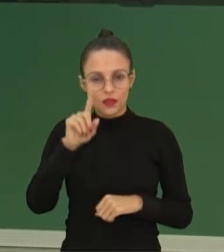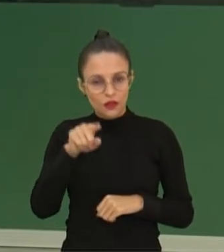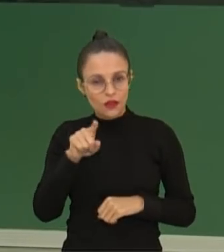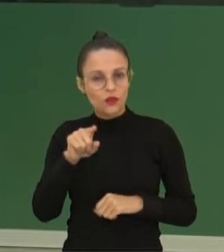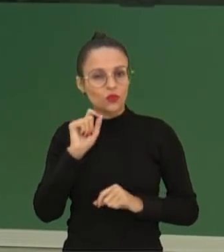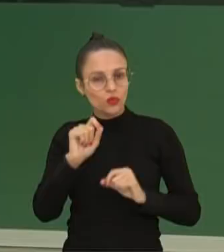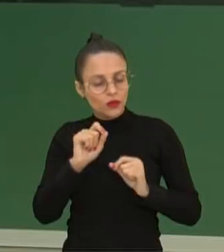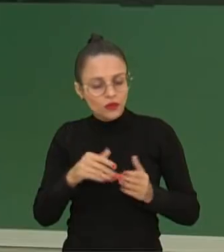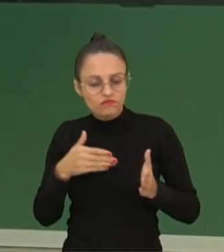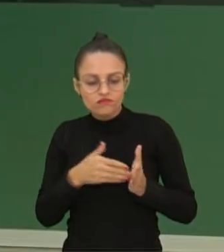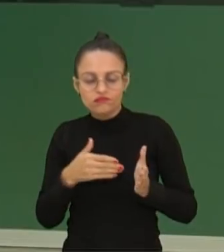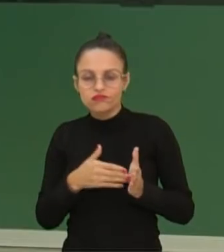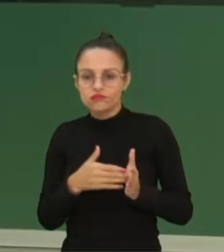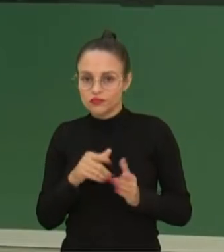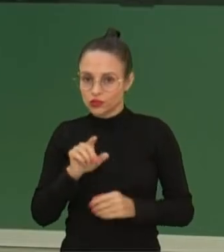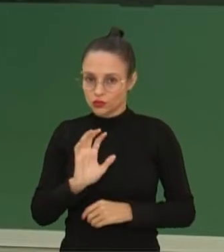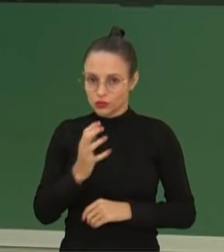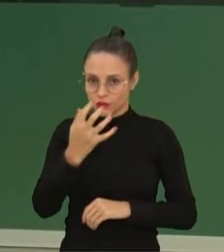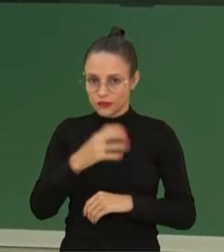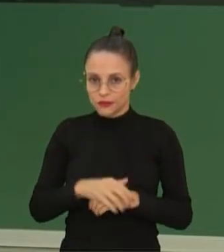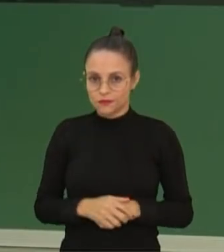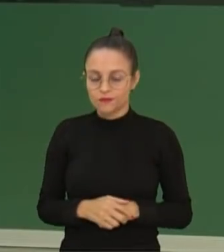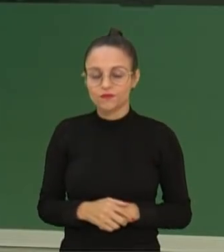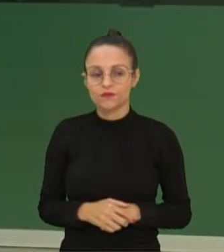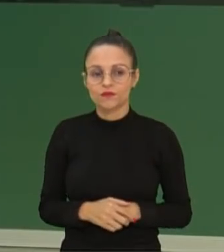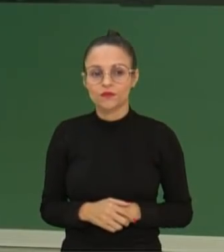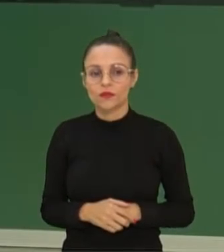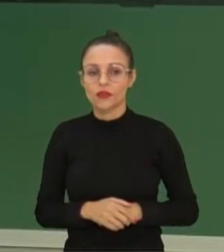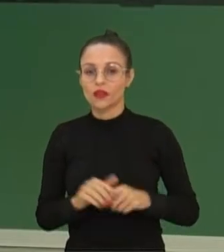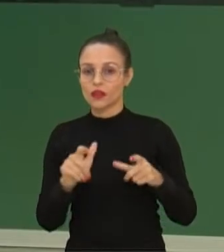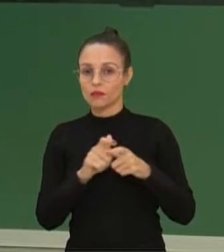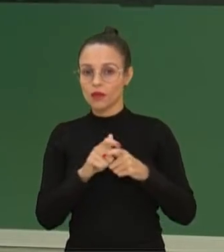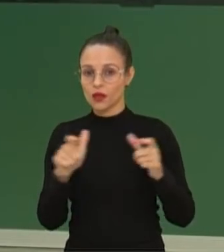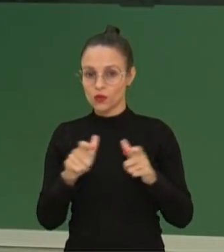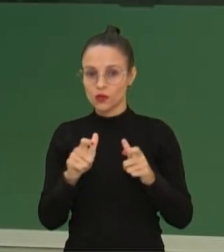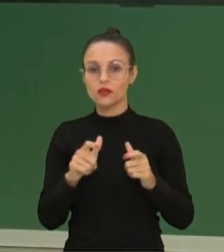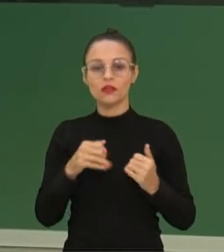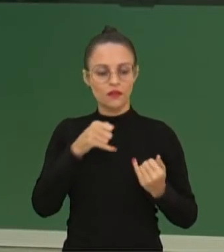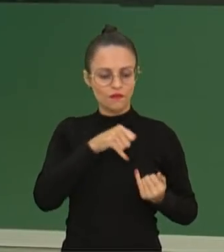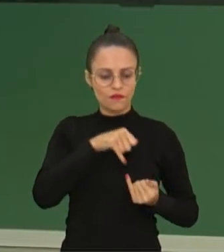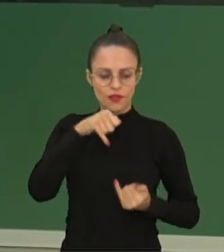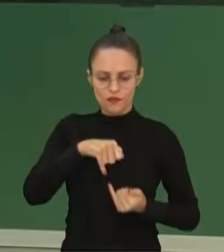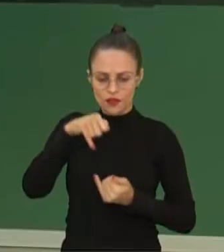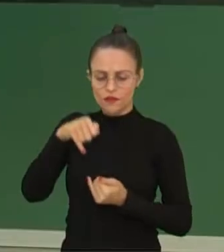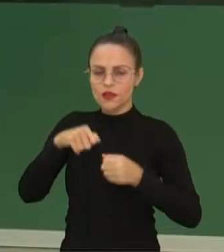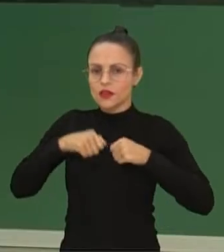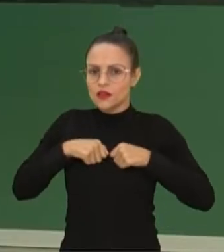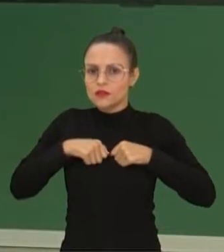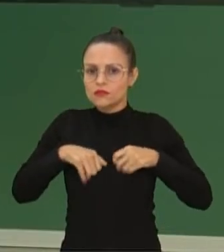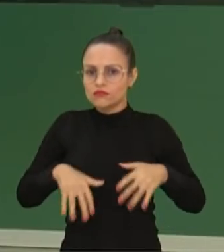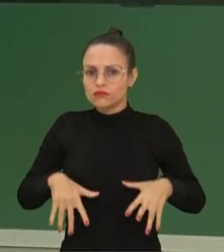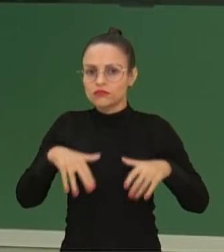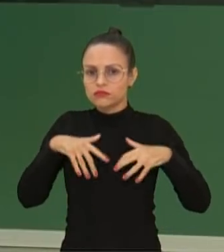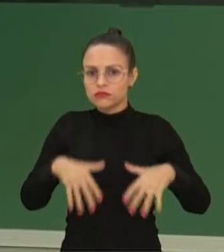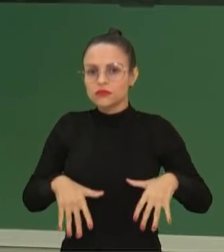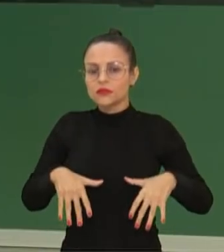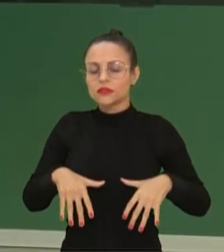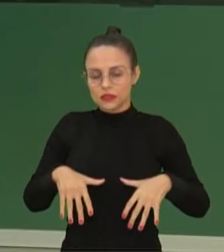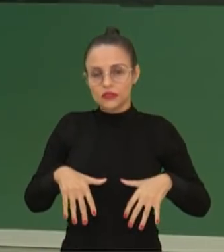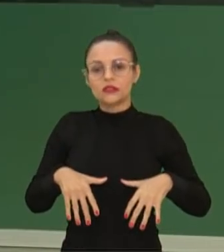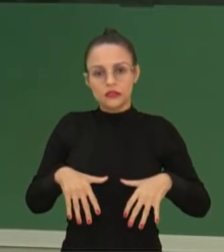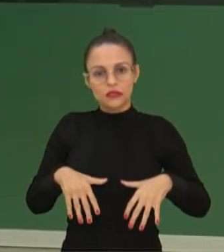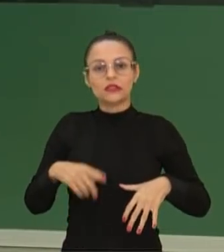válvulas impedem que isso aconteça. E a maioria das veias vai transportar, então, sangue rico em